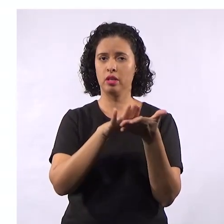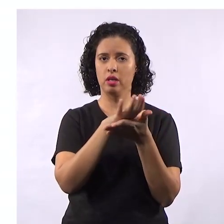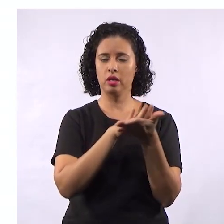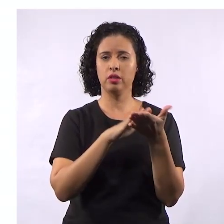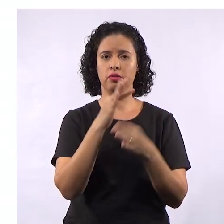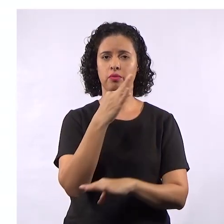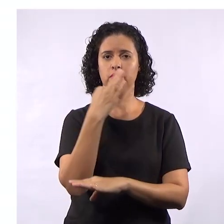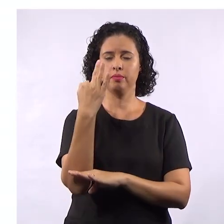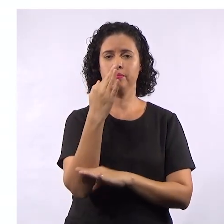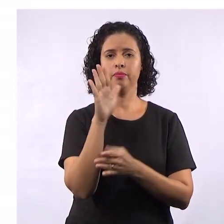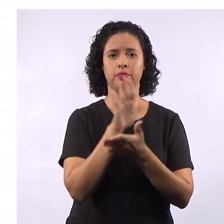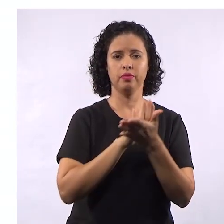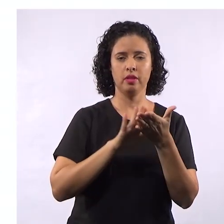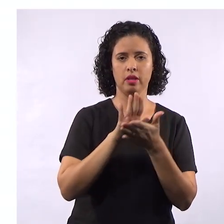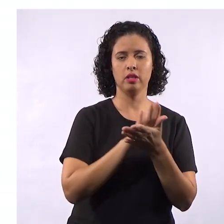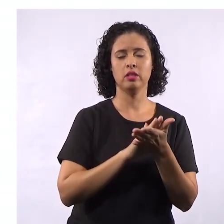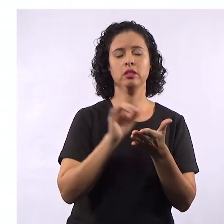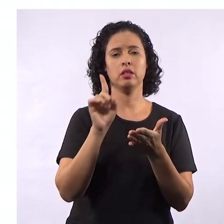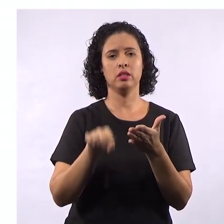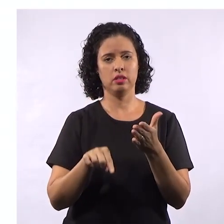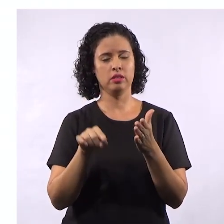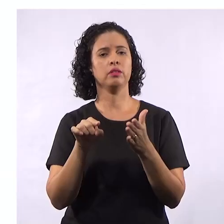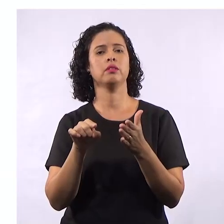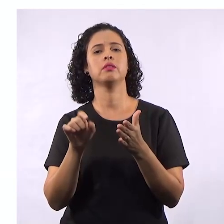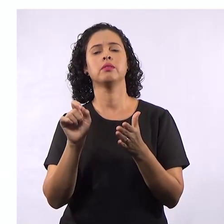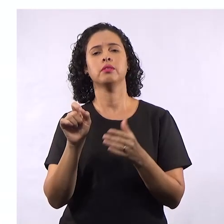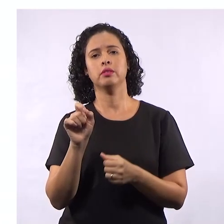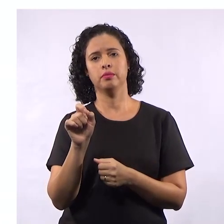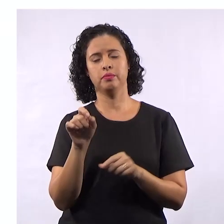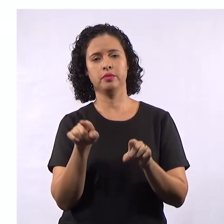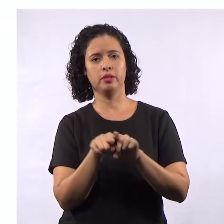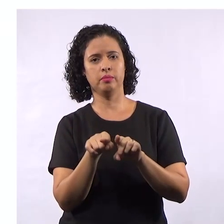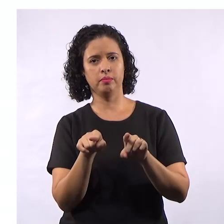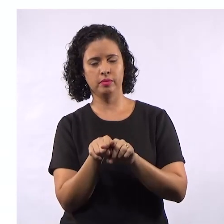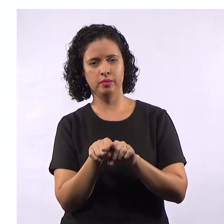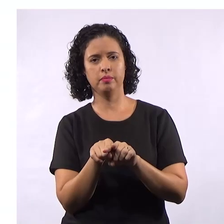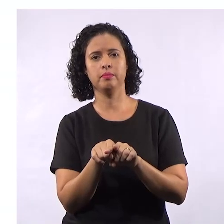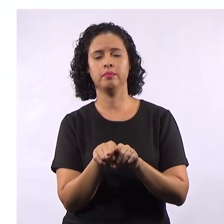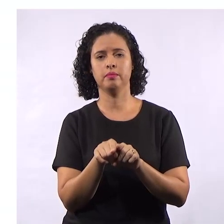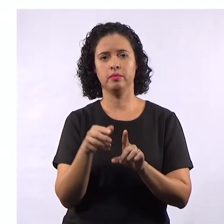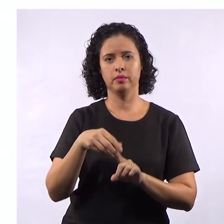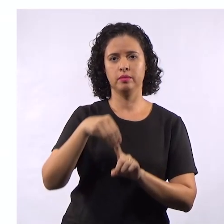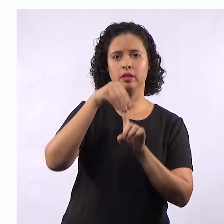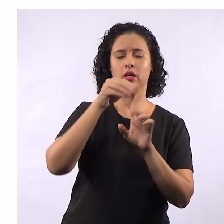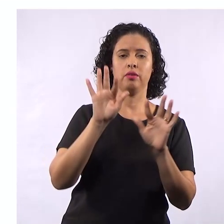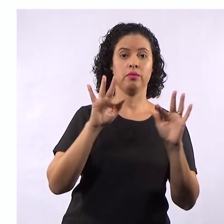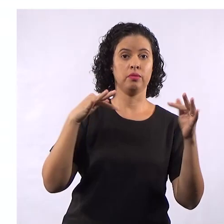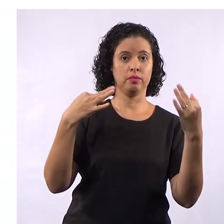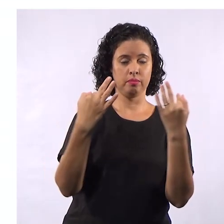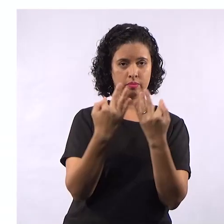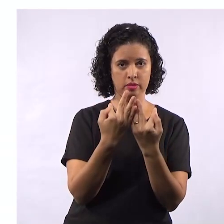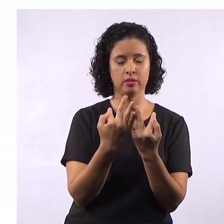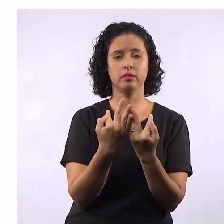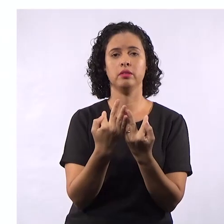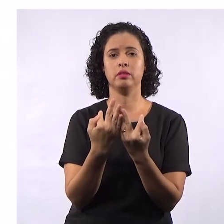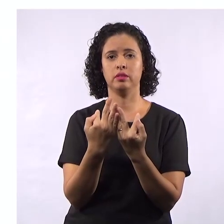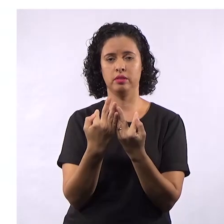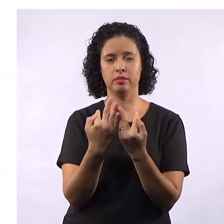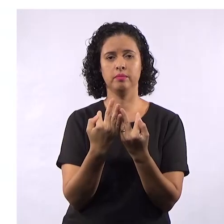recuperação judicial, tá? Então, para chegar na sentença declaratória de falência, já passou por muitos processos até chegar